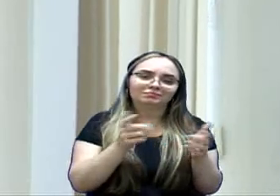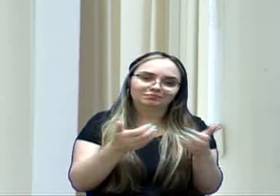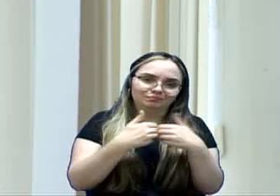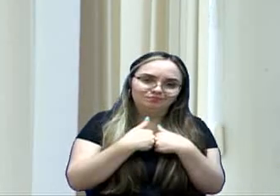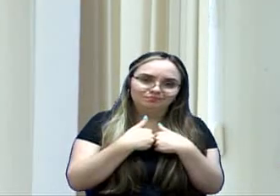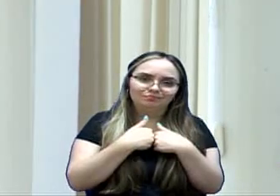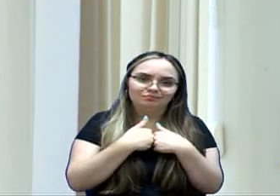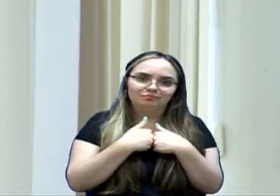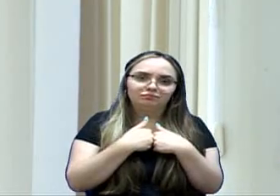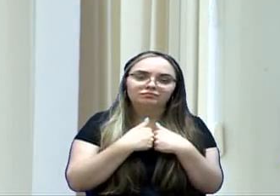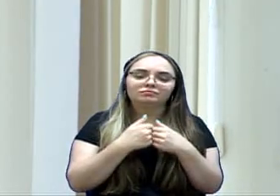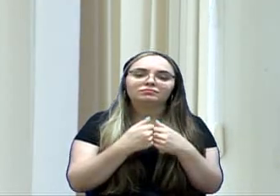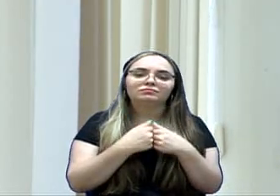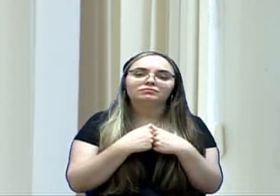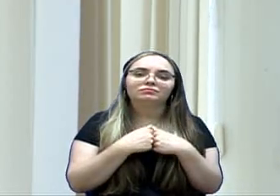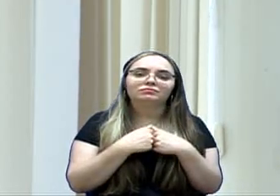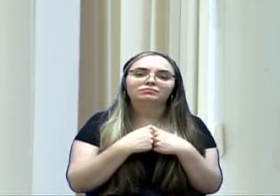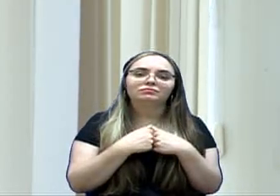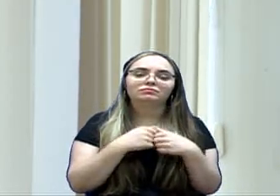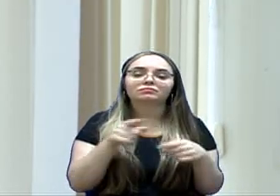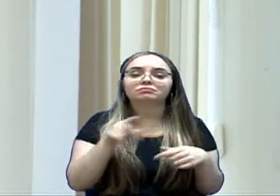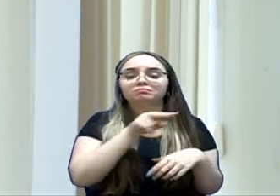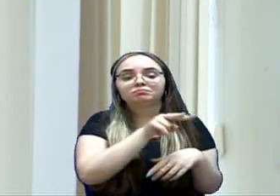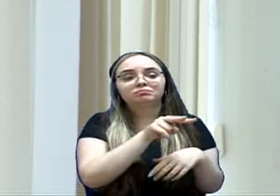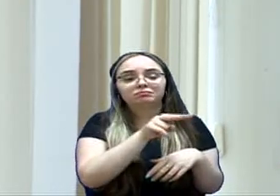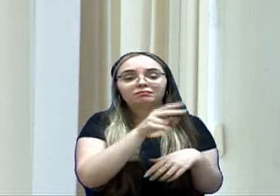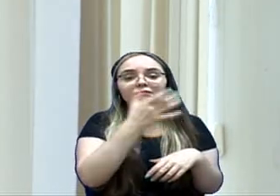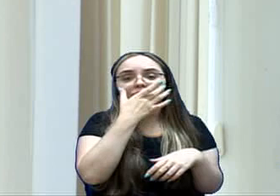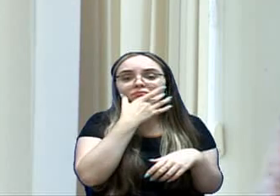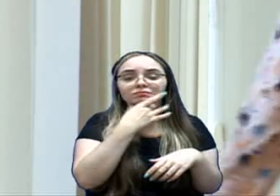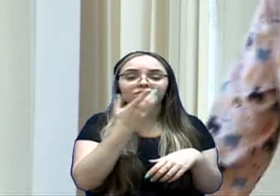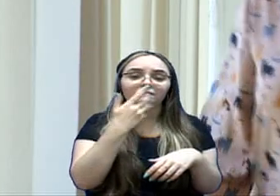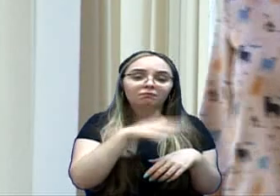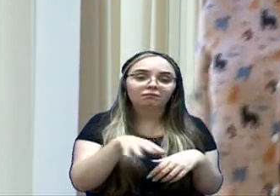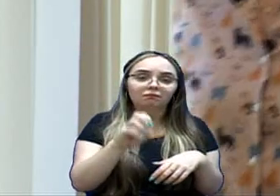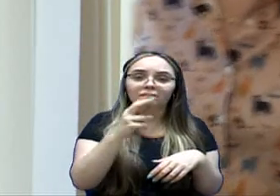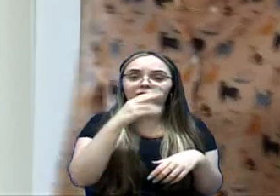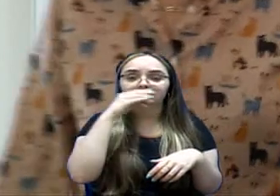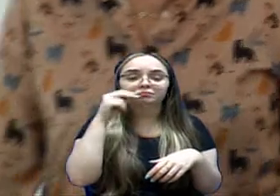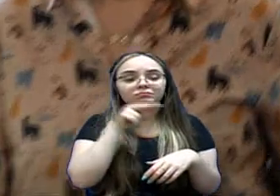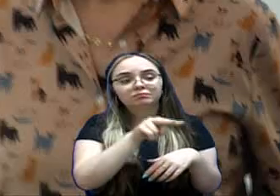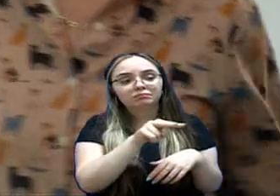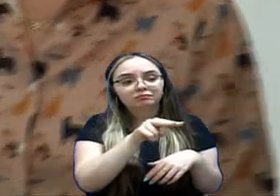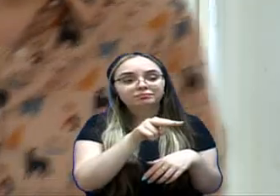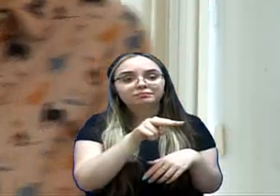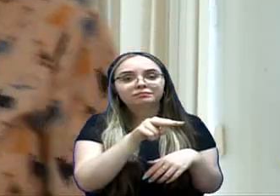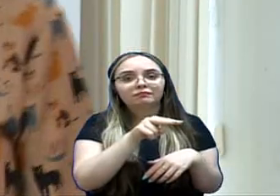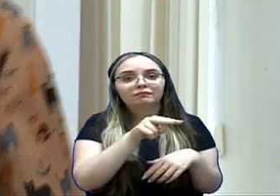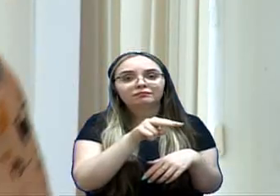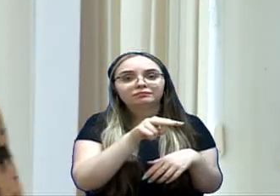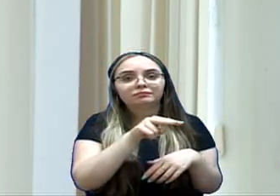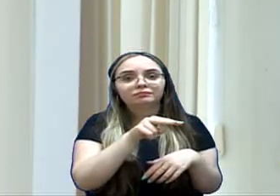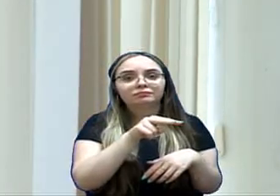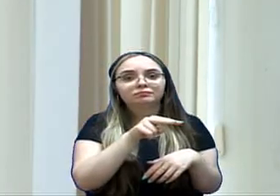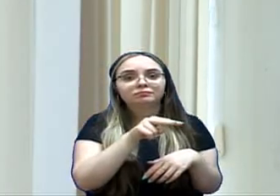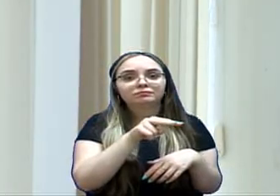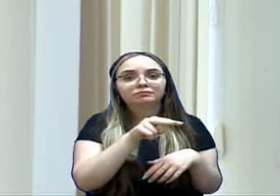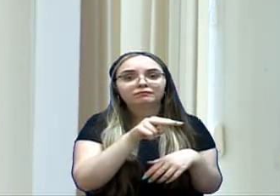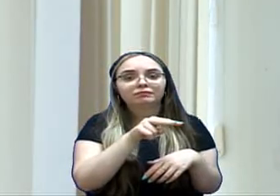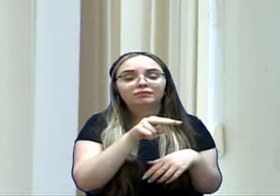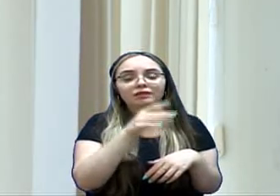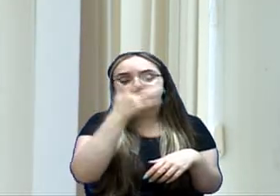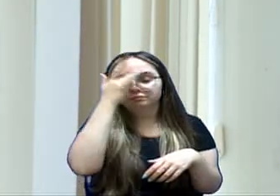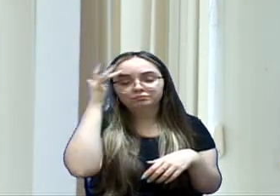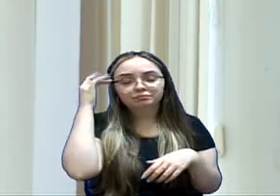autista, e você olha para essa criança, um incauto menos